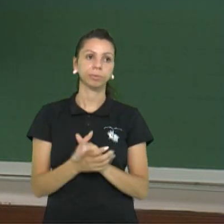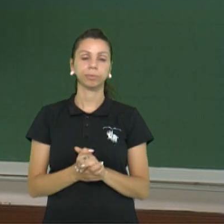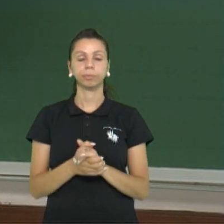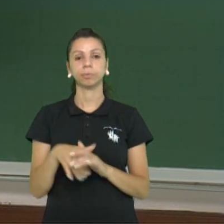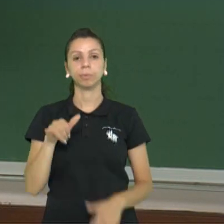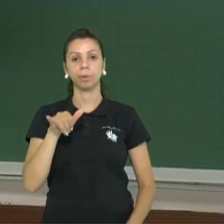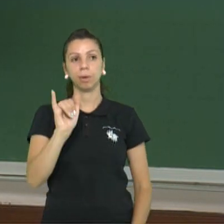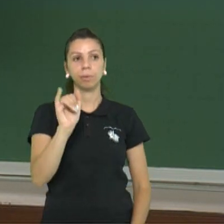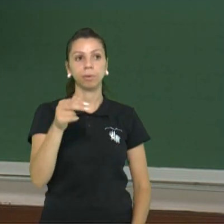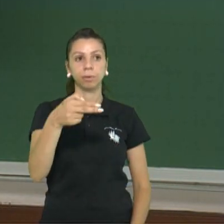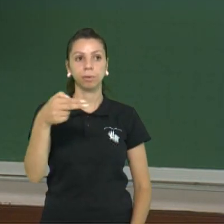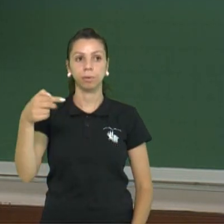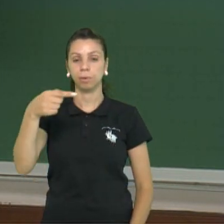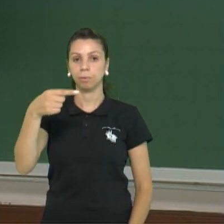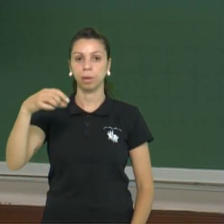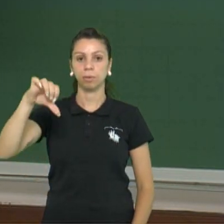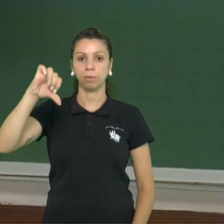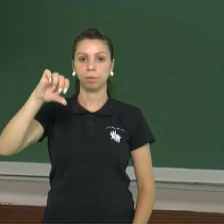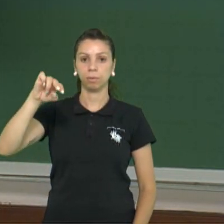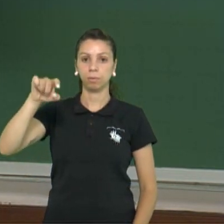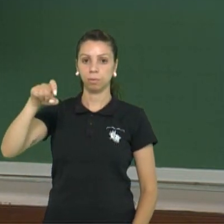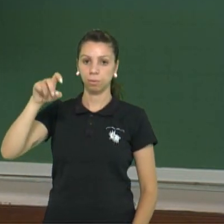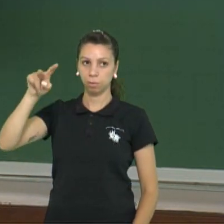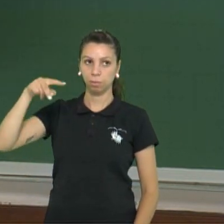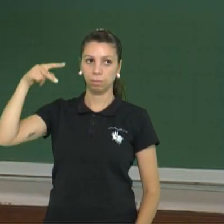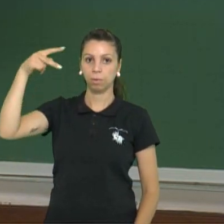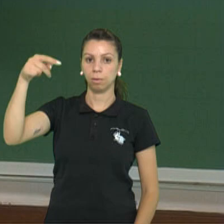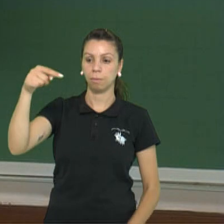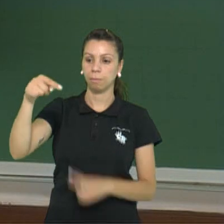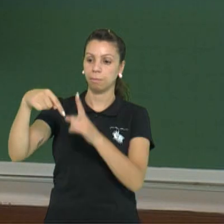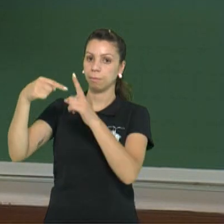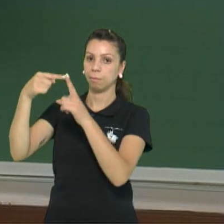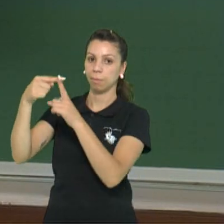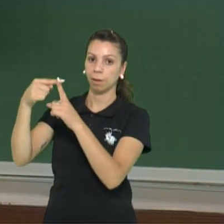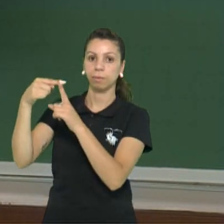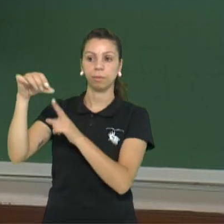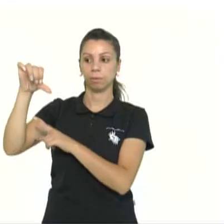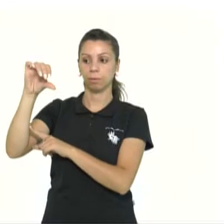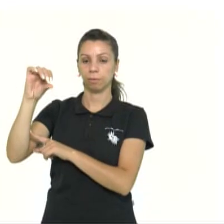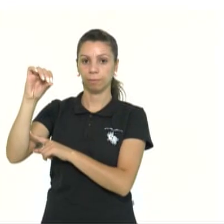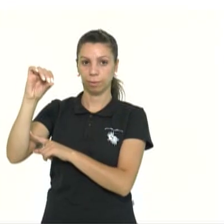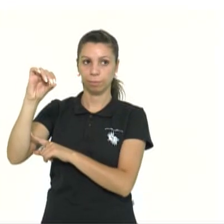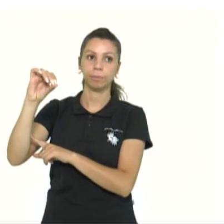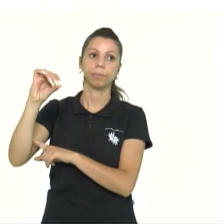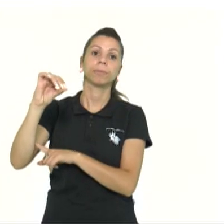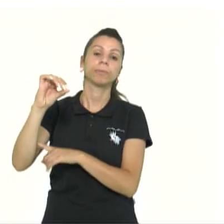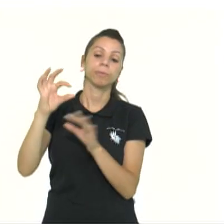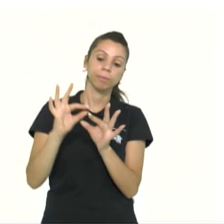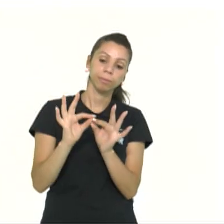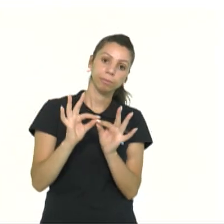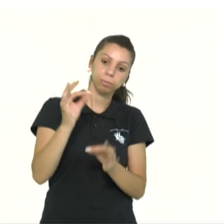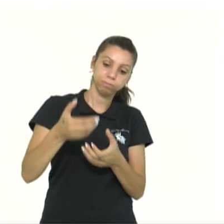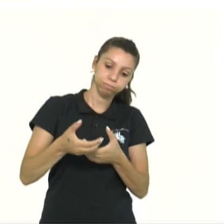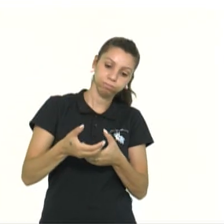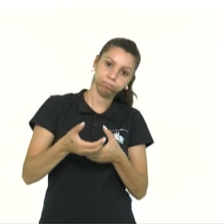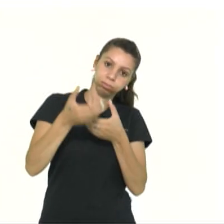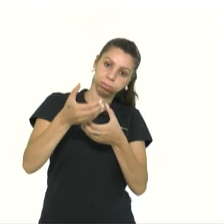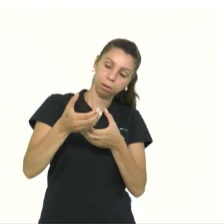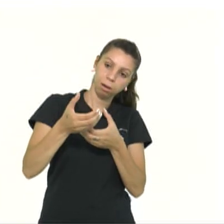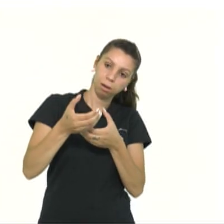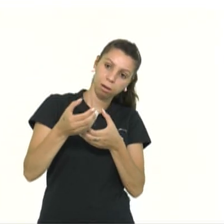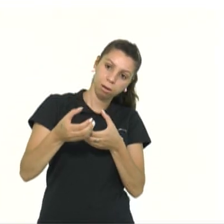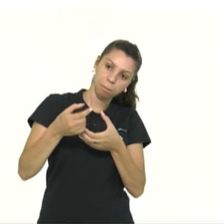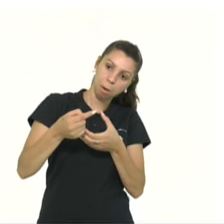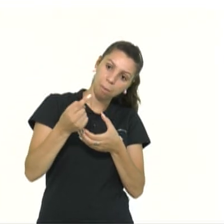quadrado mais 90, o que eu vou fazer aqui? Perceba que a altura máxima atingida pela bala é o valor de y